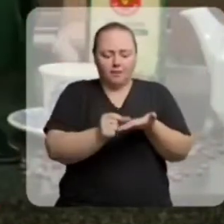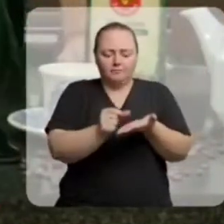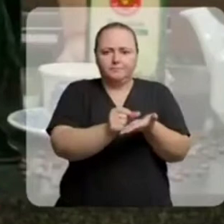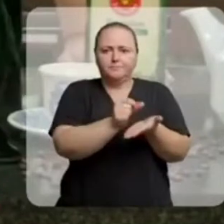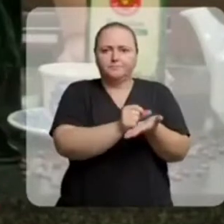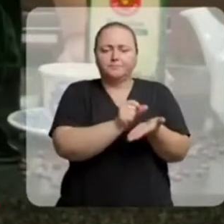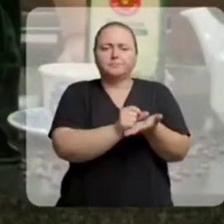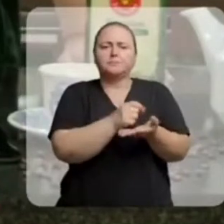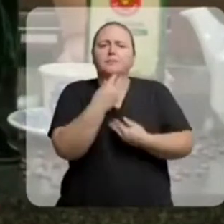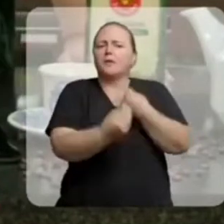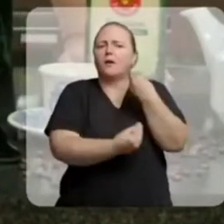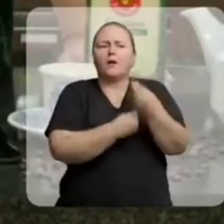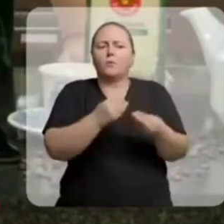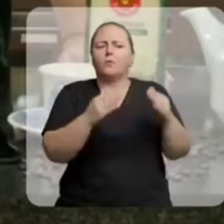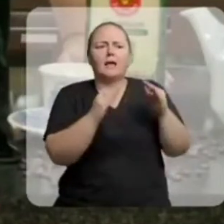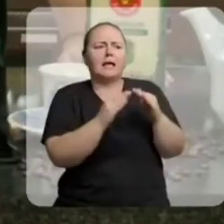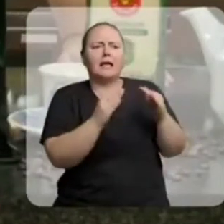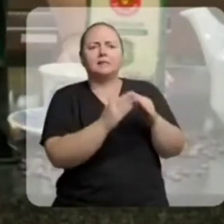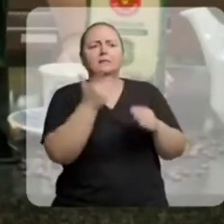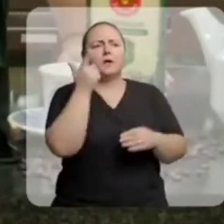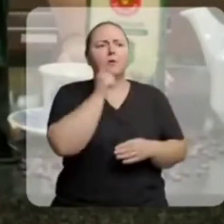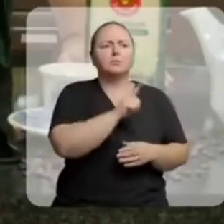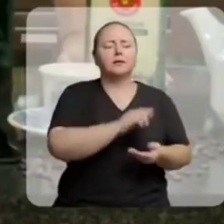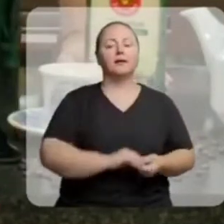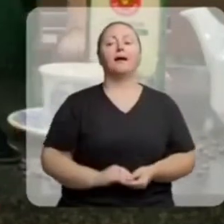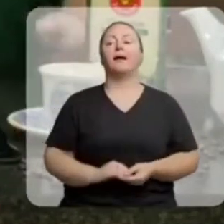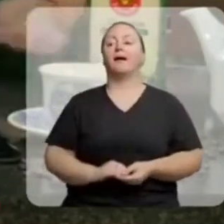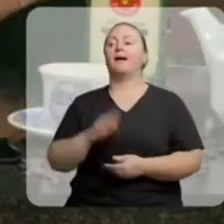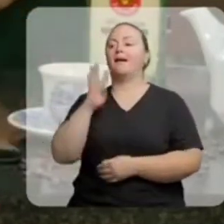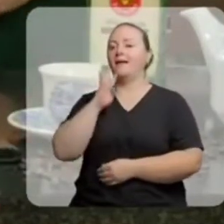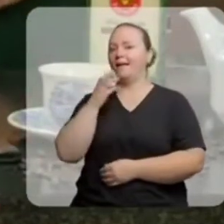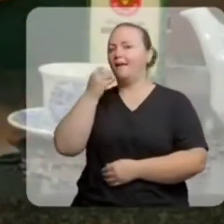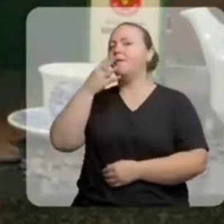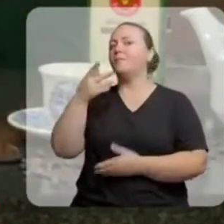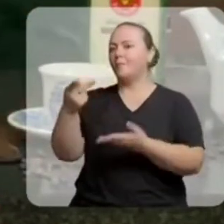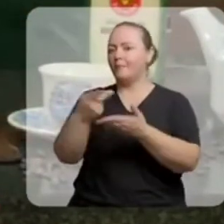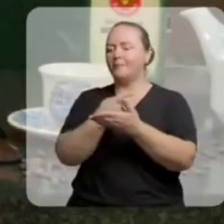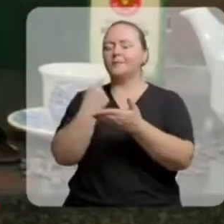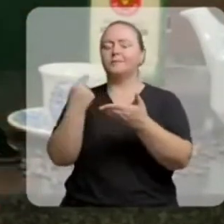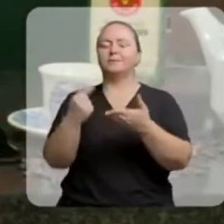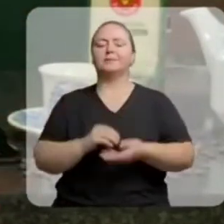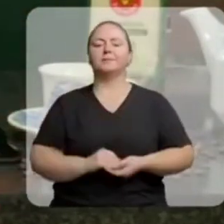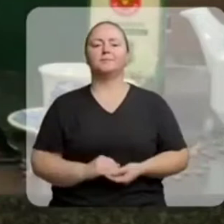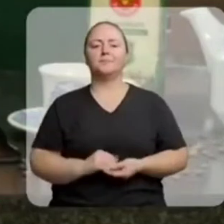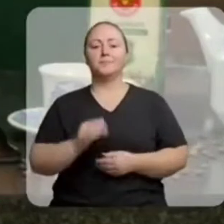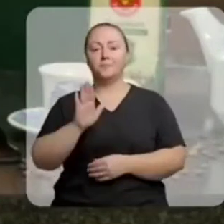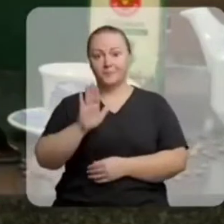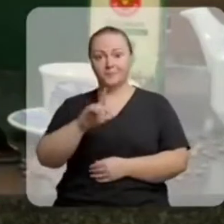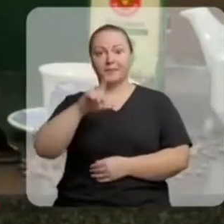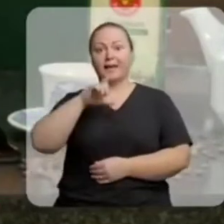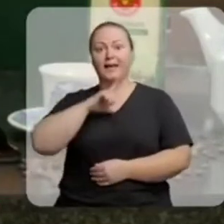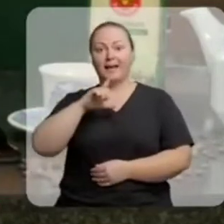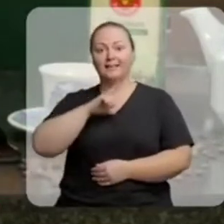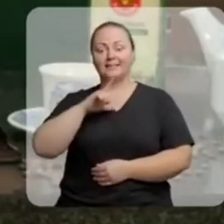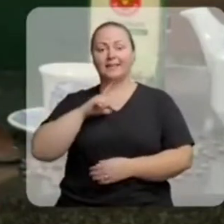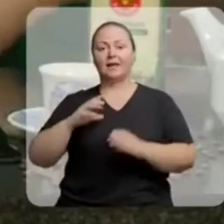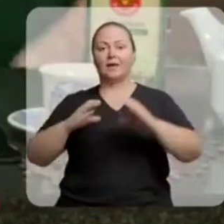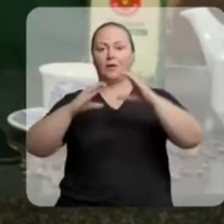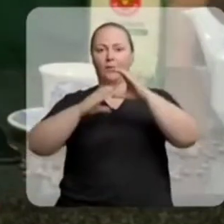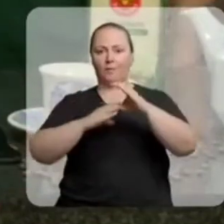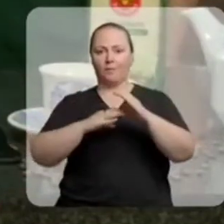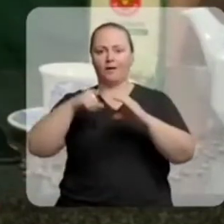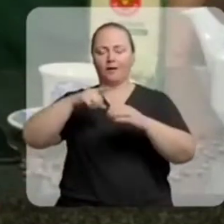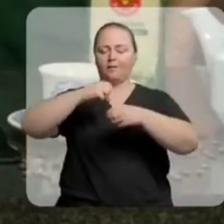que eu posso usar em casa para fazer essa moagem? Legal. Nós também temos na Cooper um moedor da